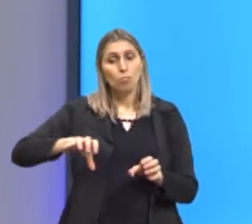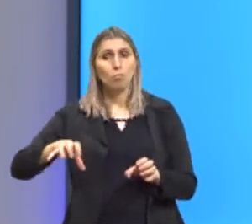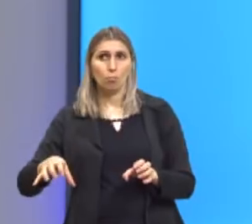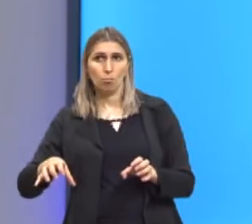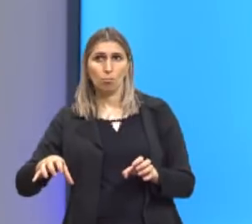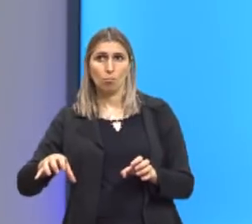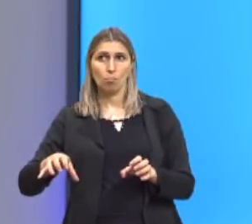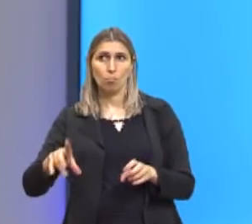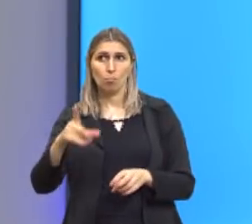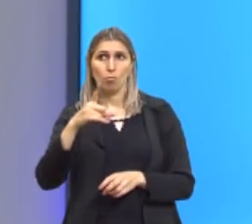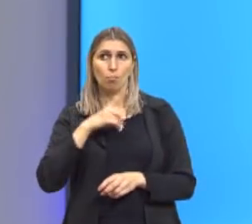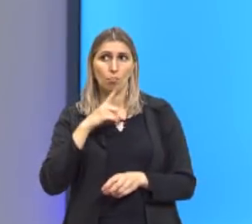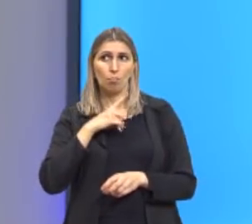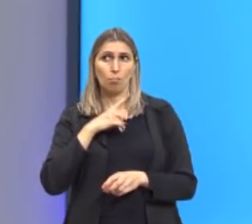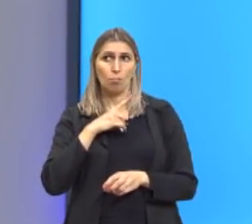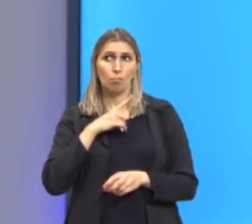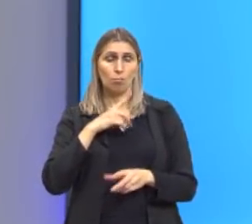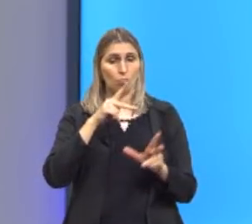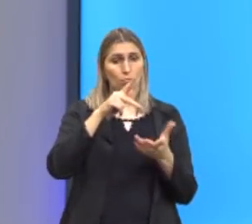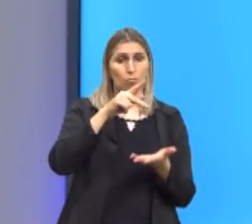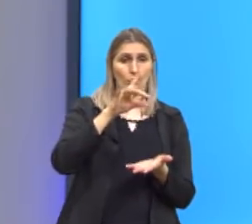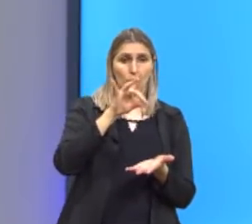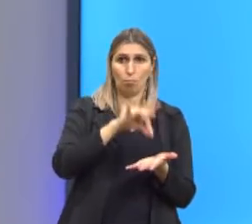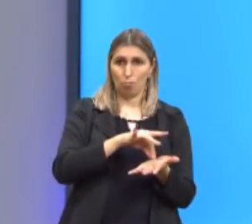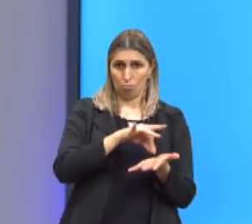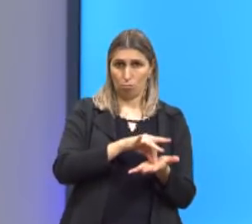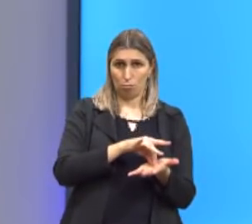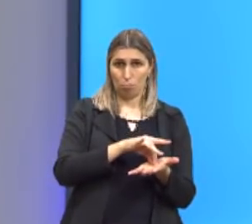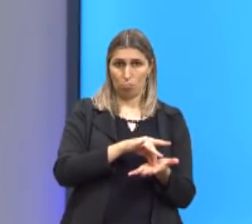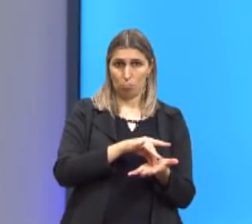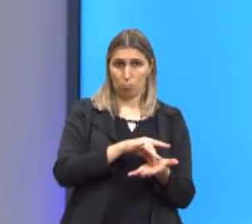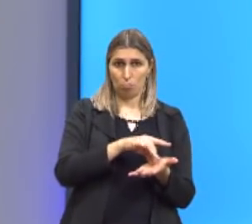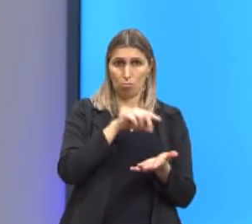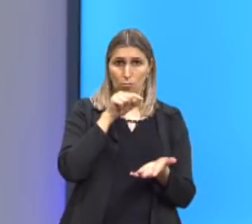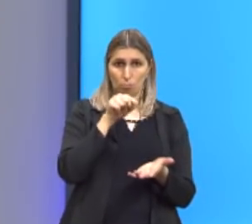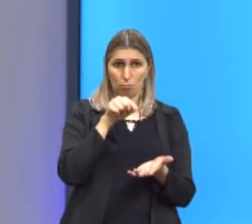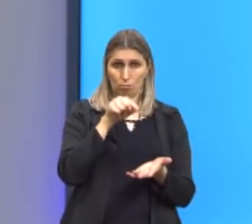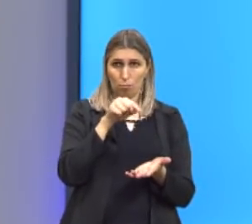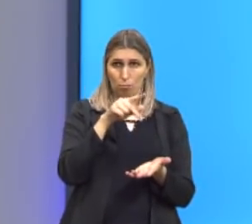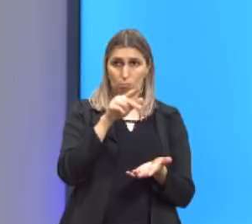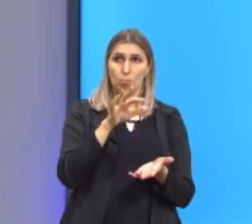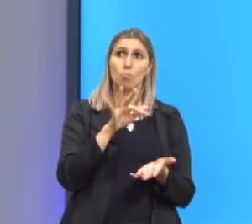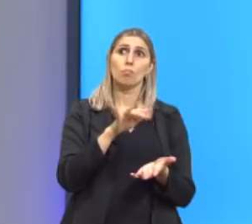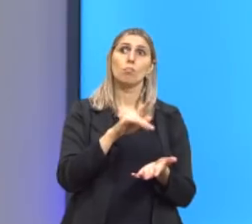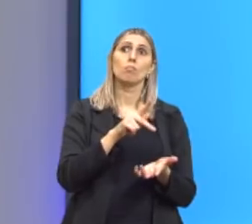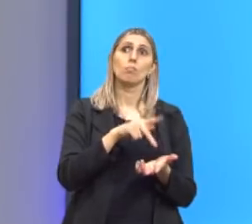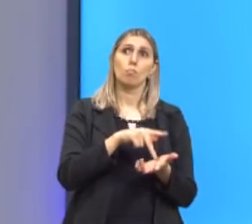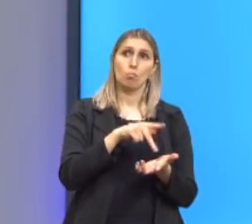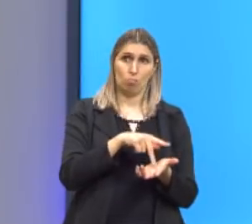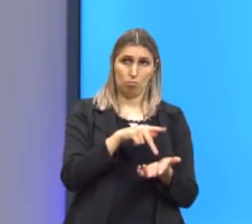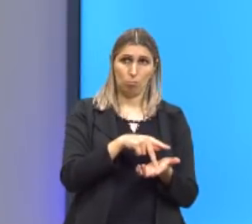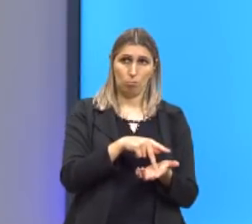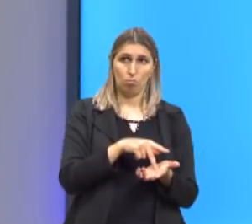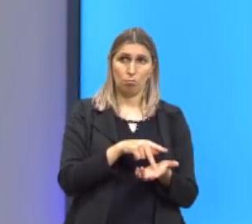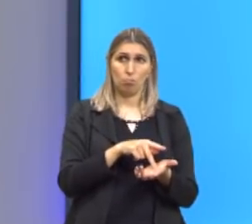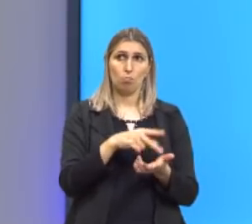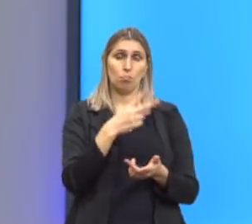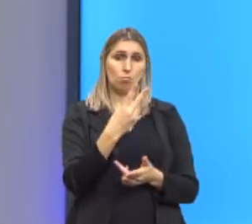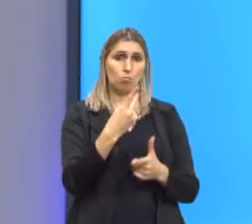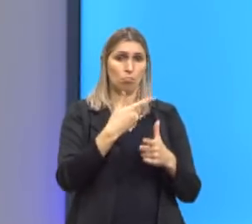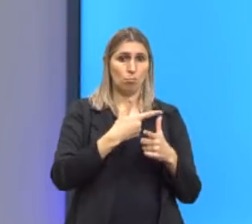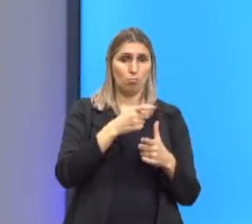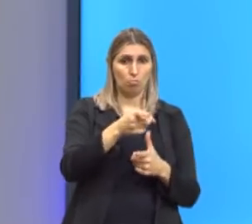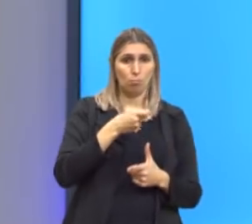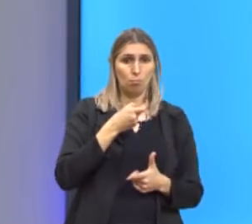vou ter essa verdade. Tá? Então, vai ficar 2x, vai cortar com 2x,